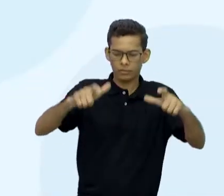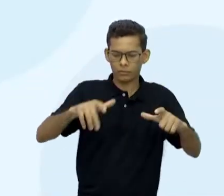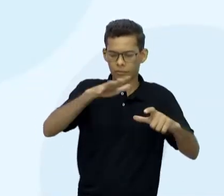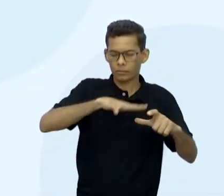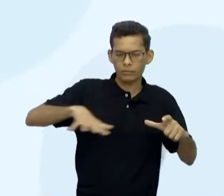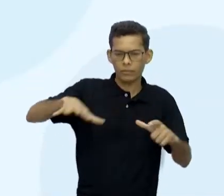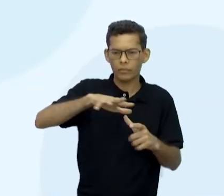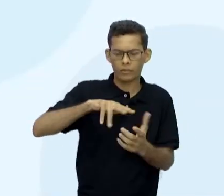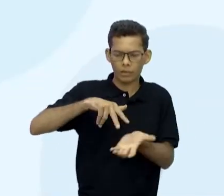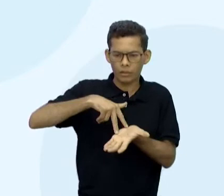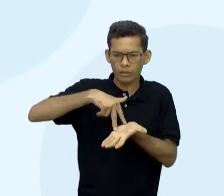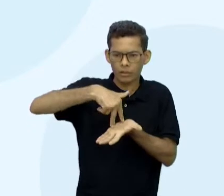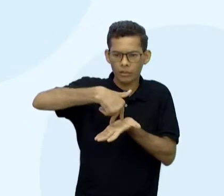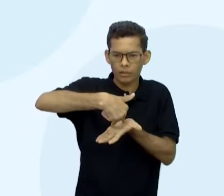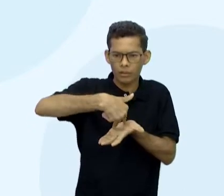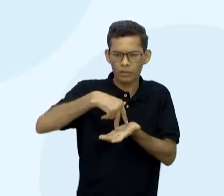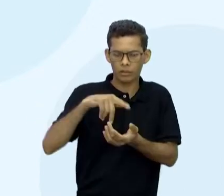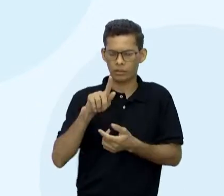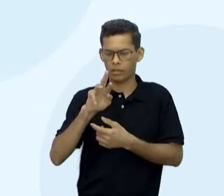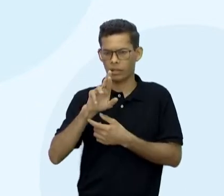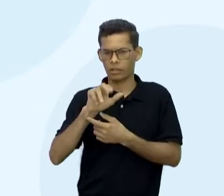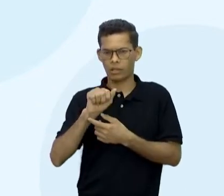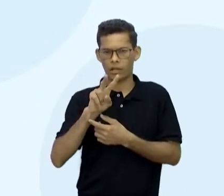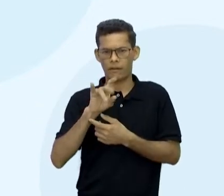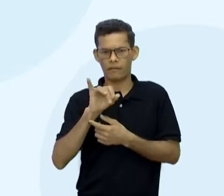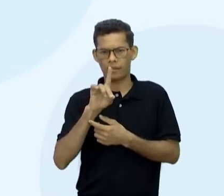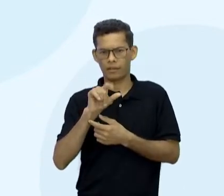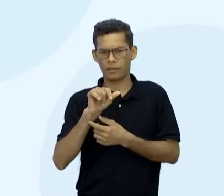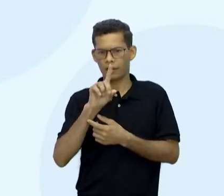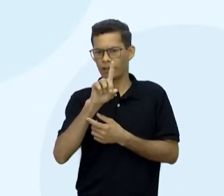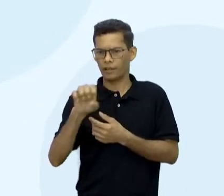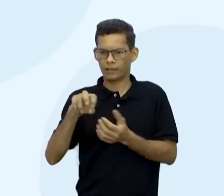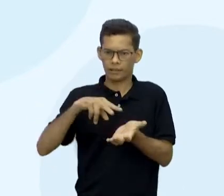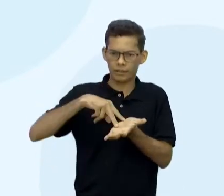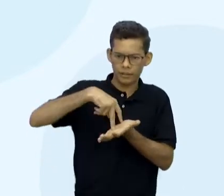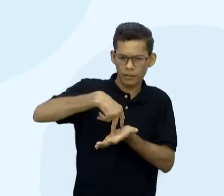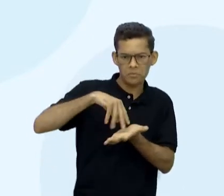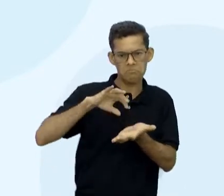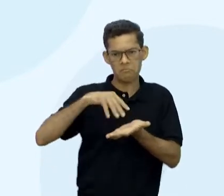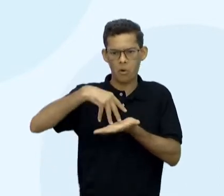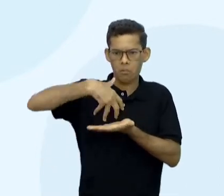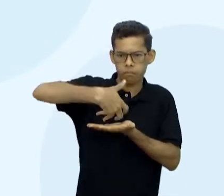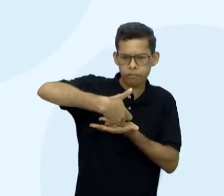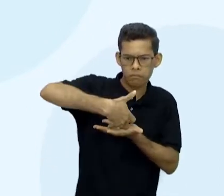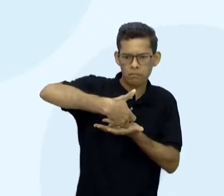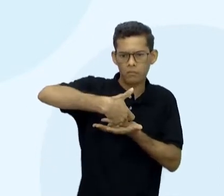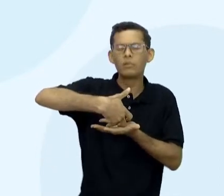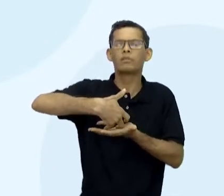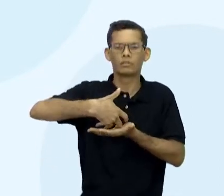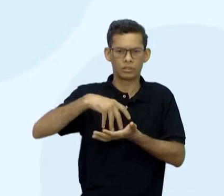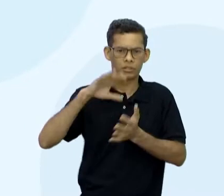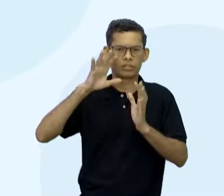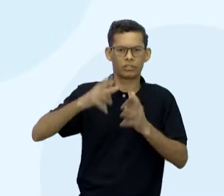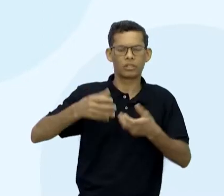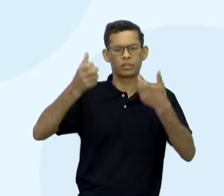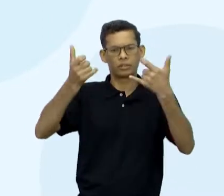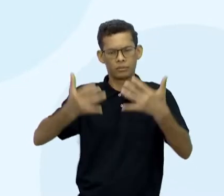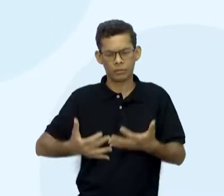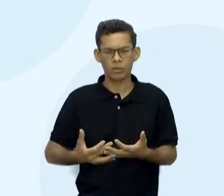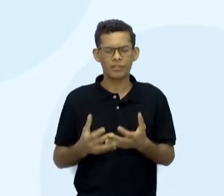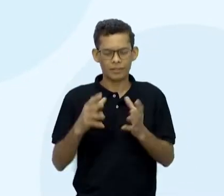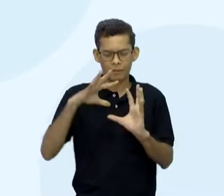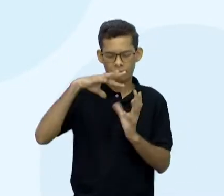ó. Ô, Giba, como calcula a gravidade aqui, ó? Como eu calculo a gravidade? Depende de uma constante. Já falamos dessa